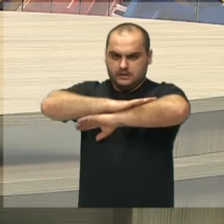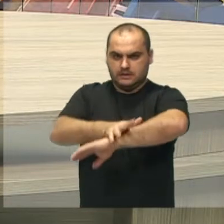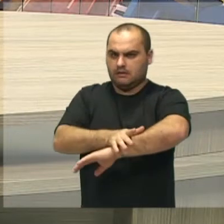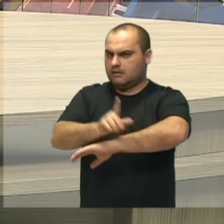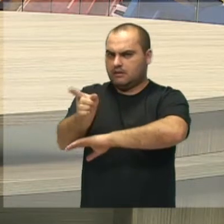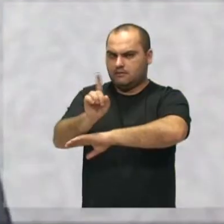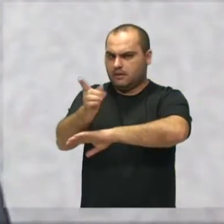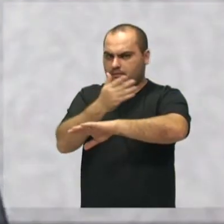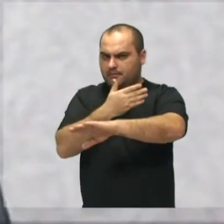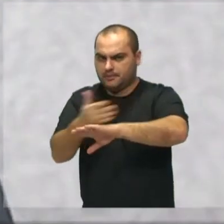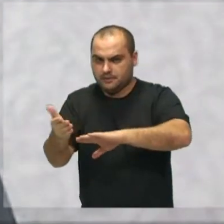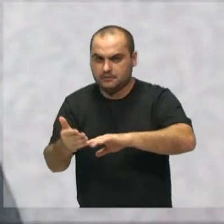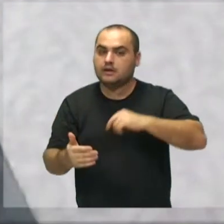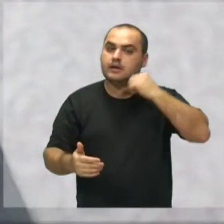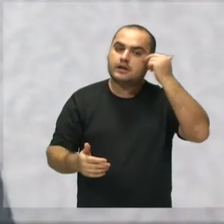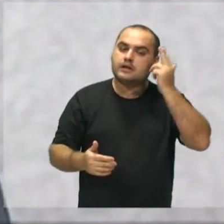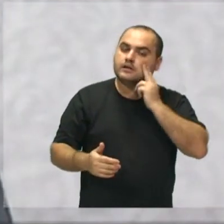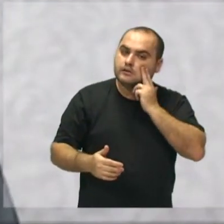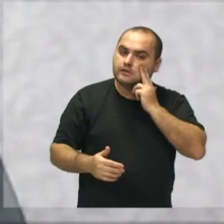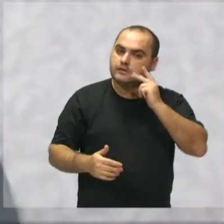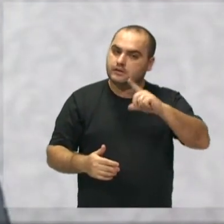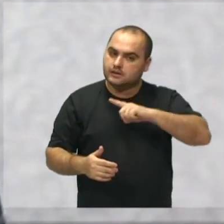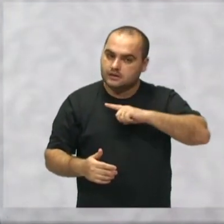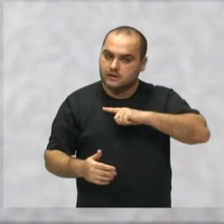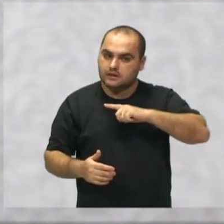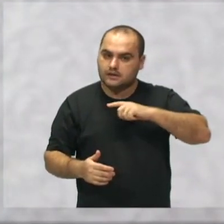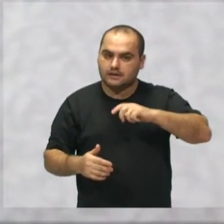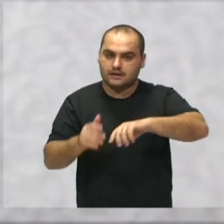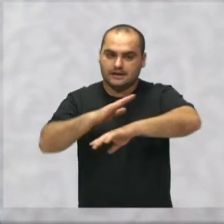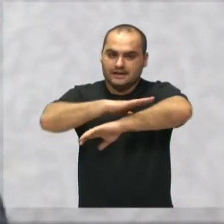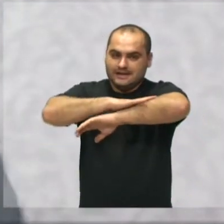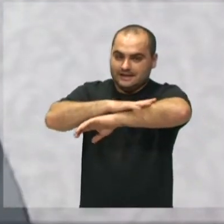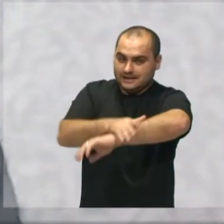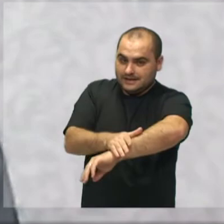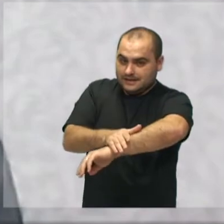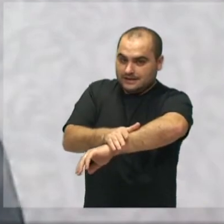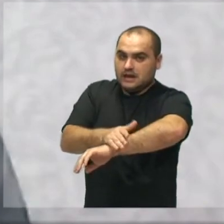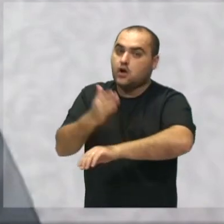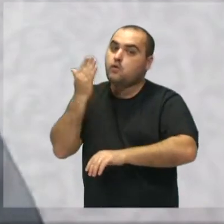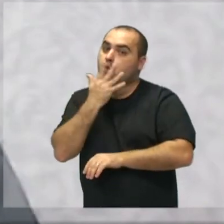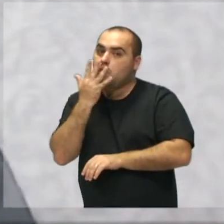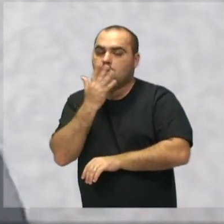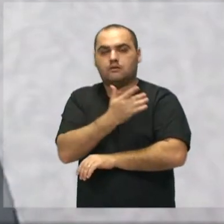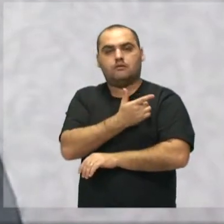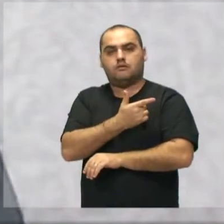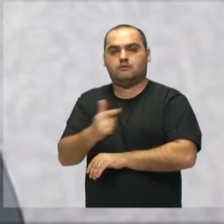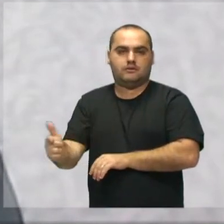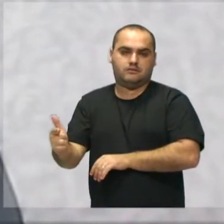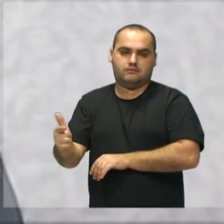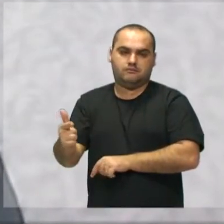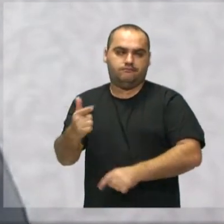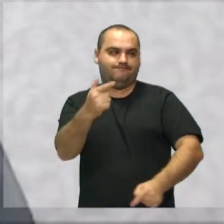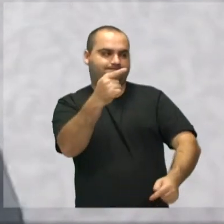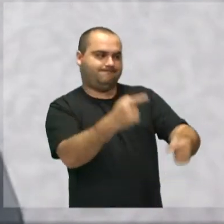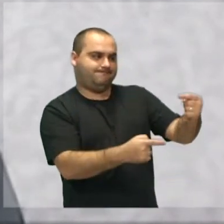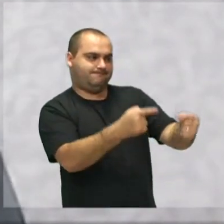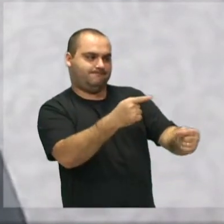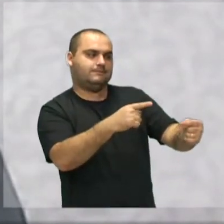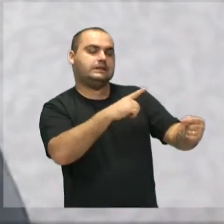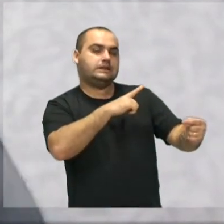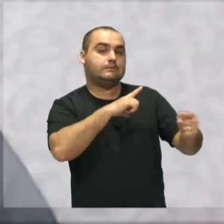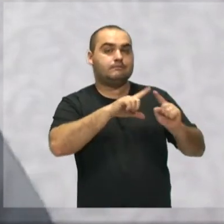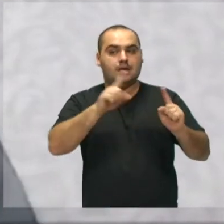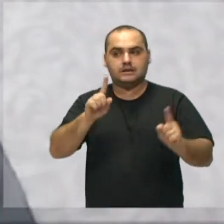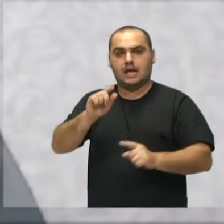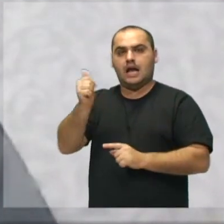ou os amarelos, há negros racistas. O racismo não tem cor, propriamente dito, tem cor para o debate, mas não tem cor para a ação,